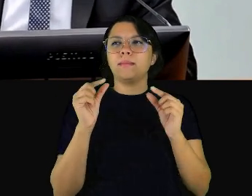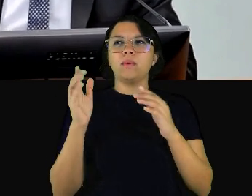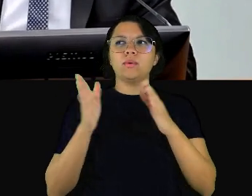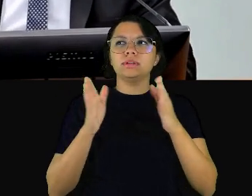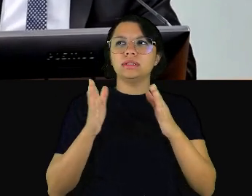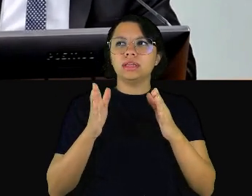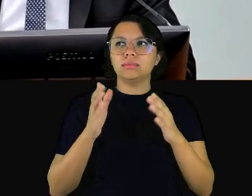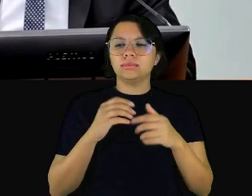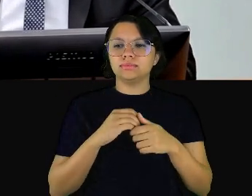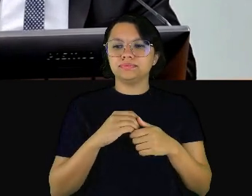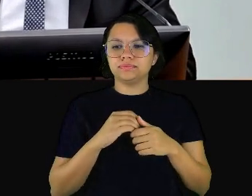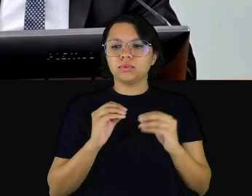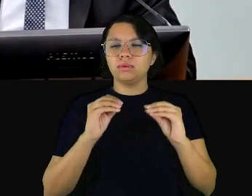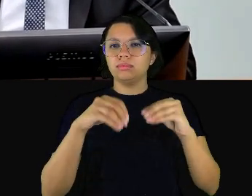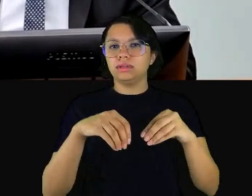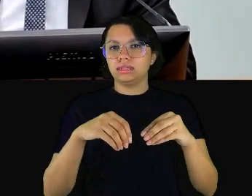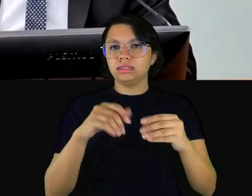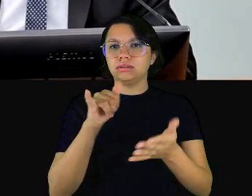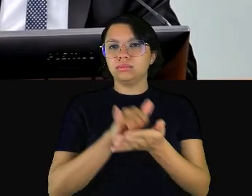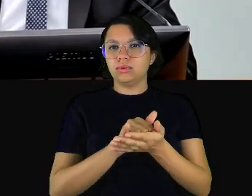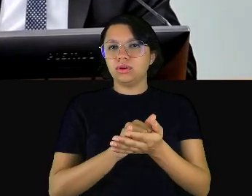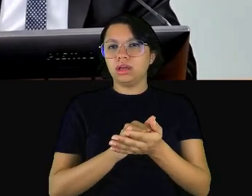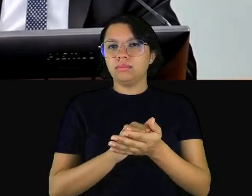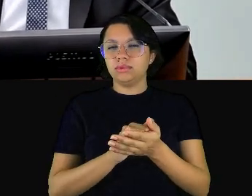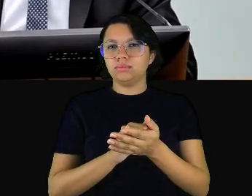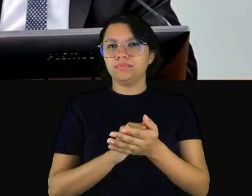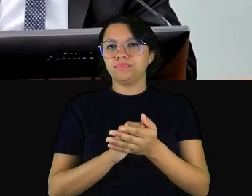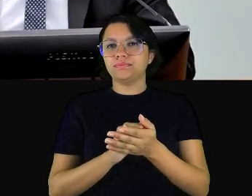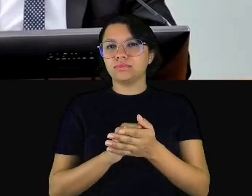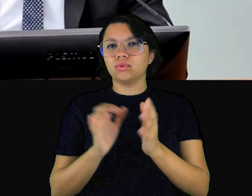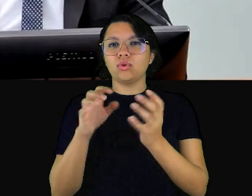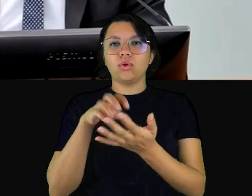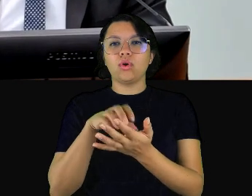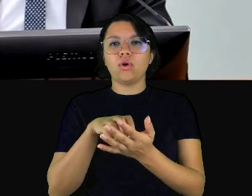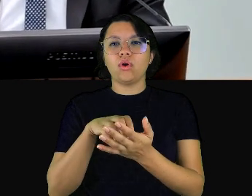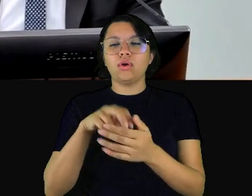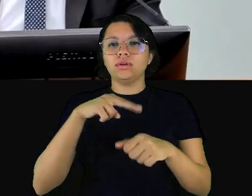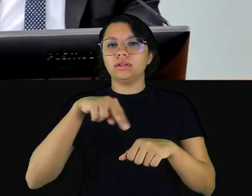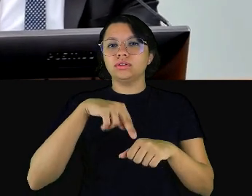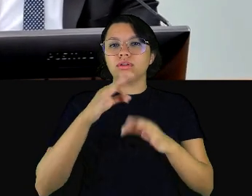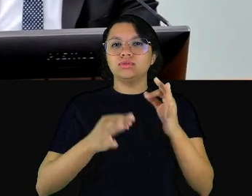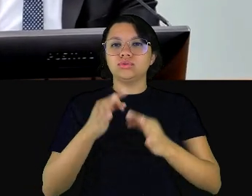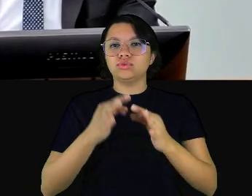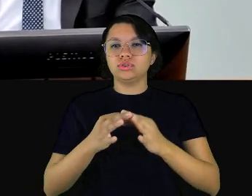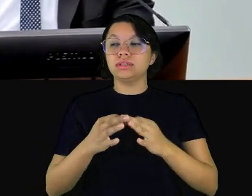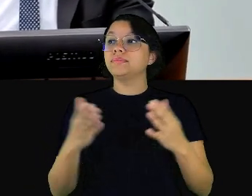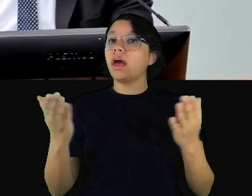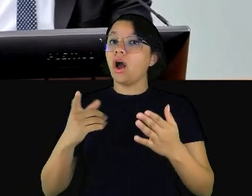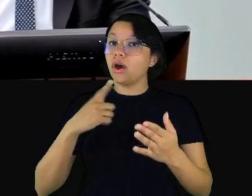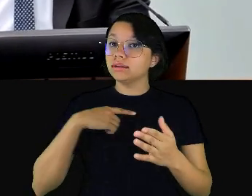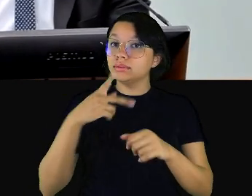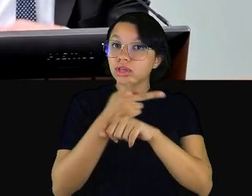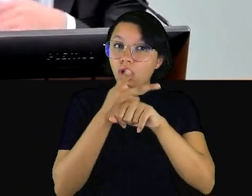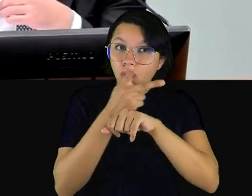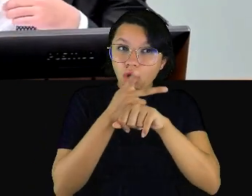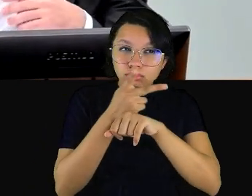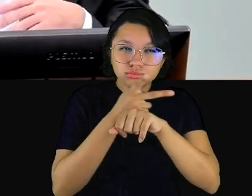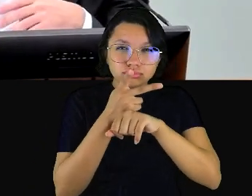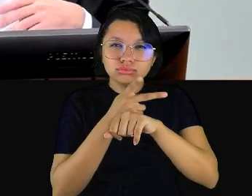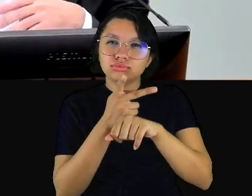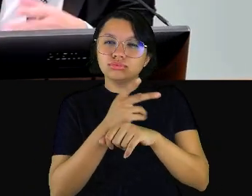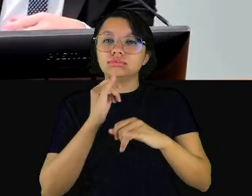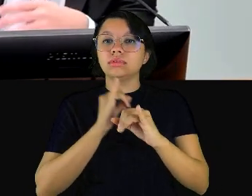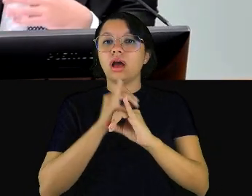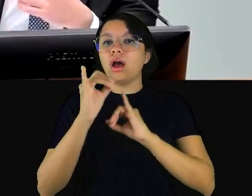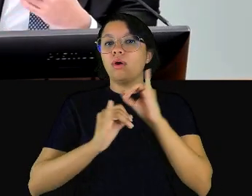né, pelo Conselho Nacional de Justiça, nós temos agora essa consulta online do CNIS, dos